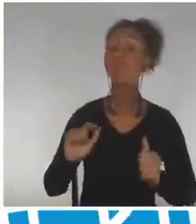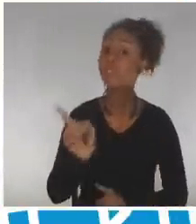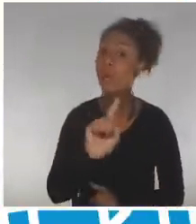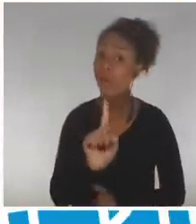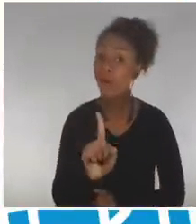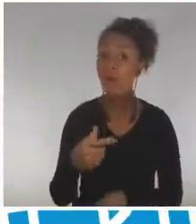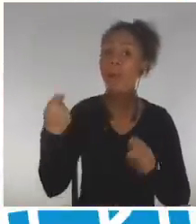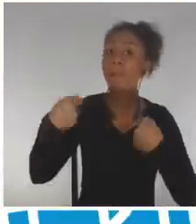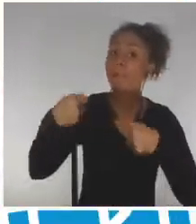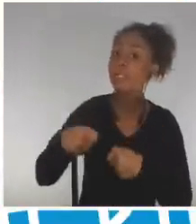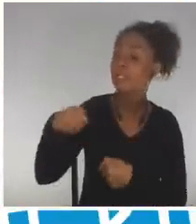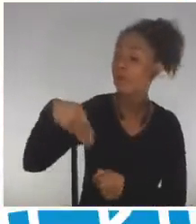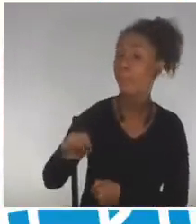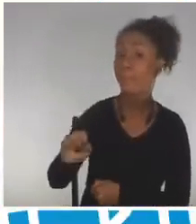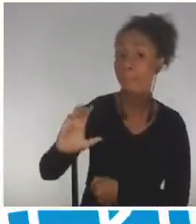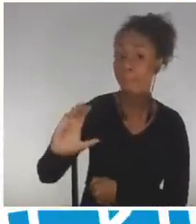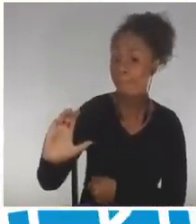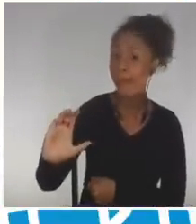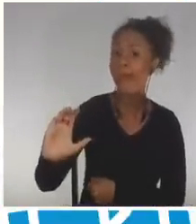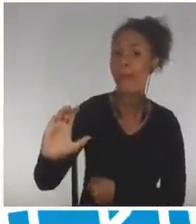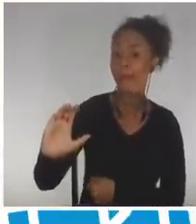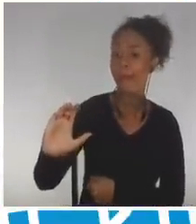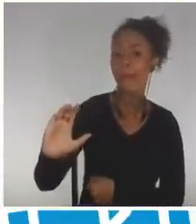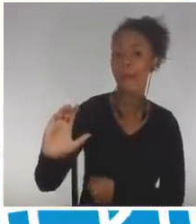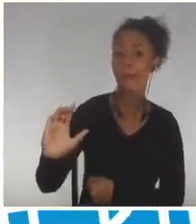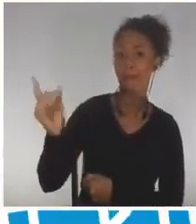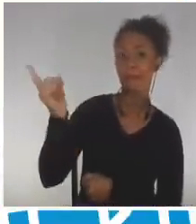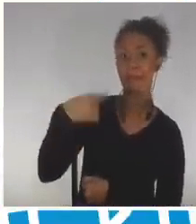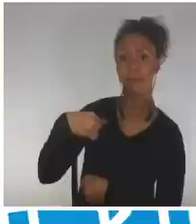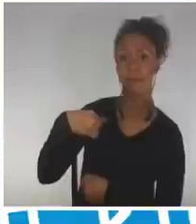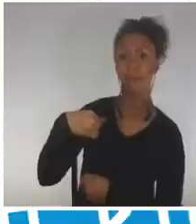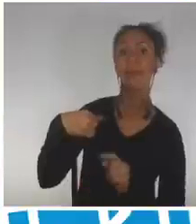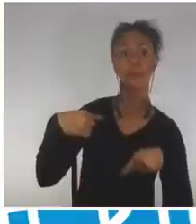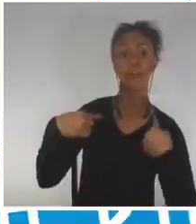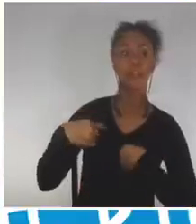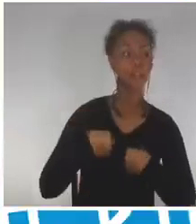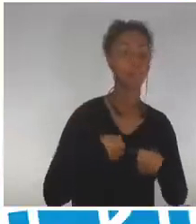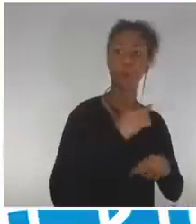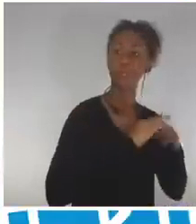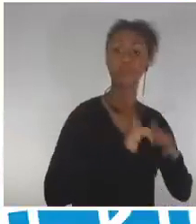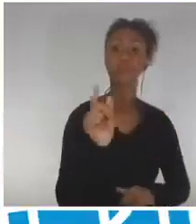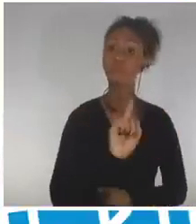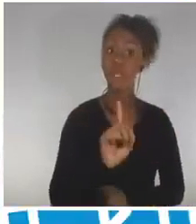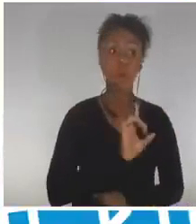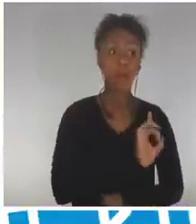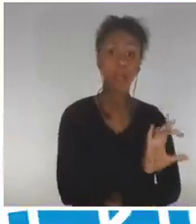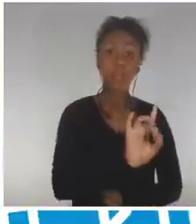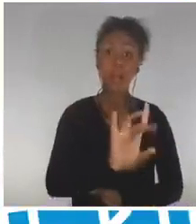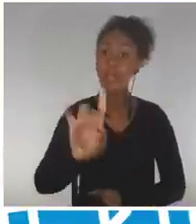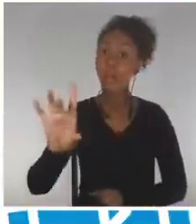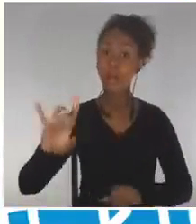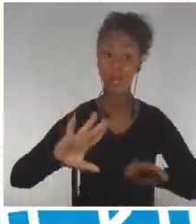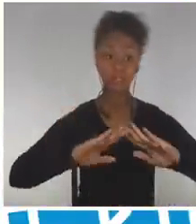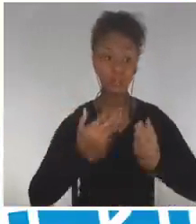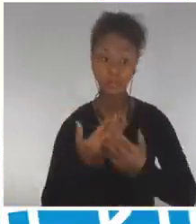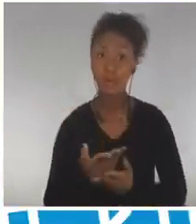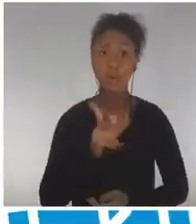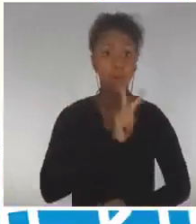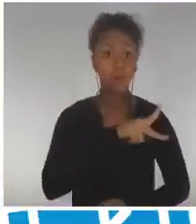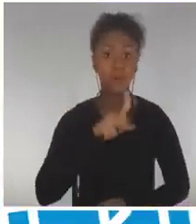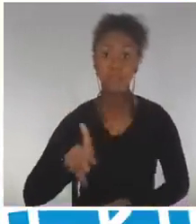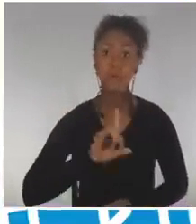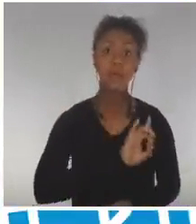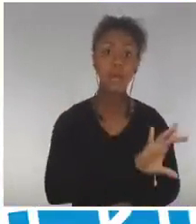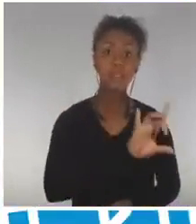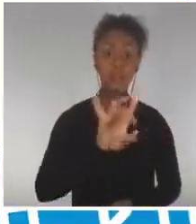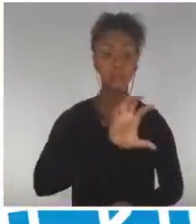depender de uma avaliação externa para nos dizer o que fazer. Cada sistema, cada escola, cada professor tem que